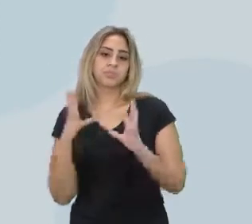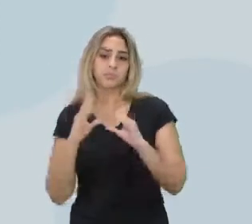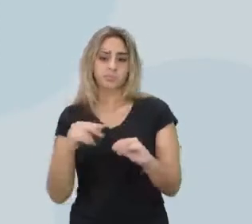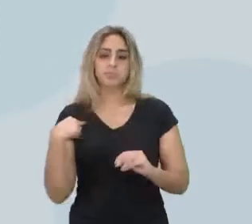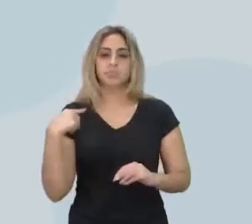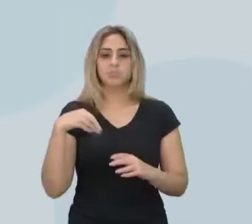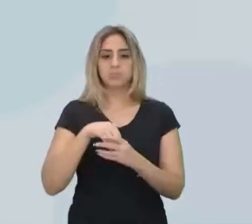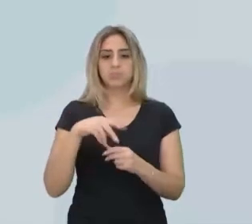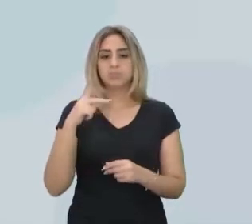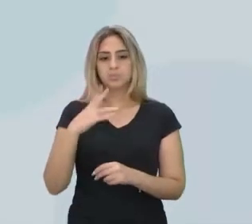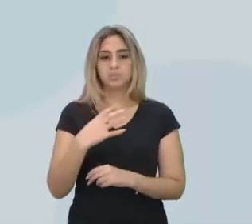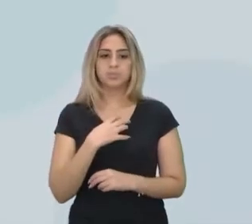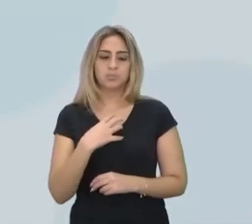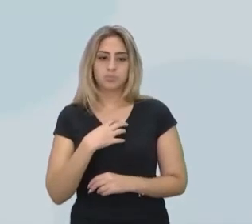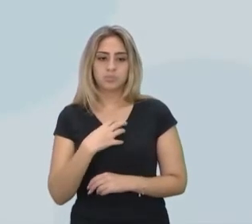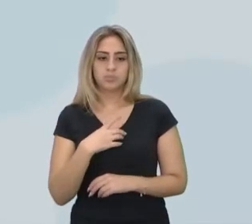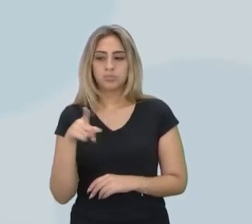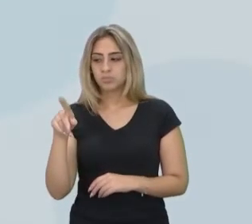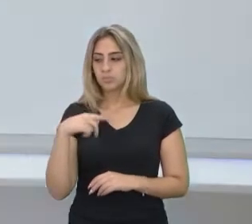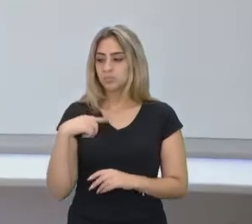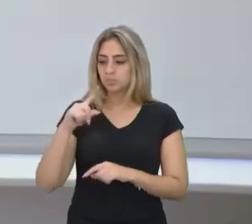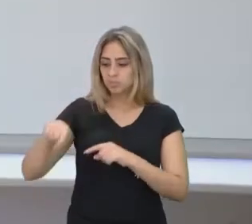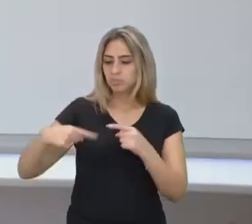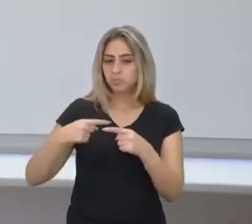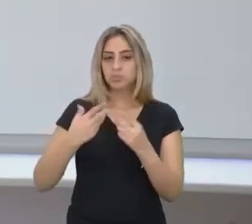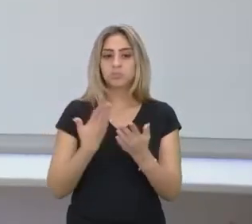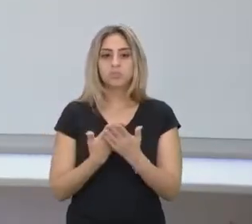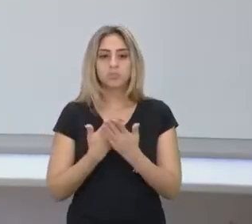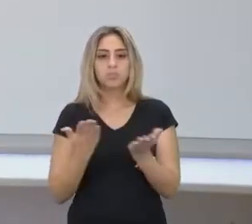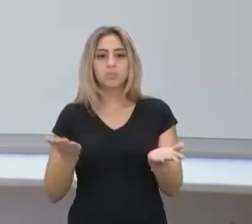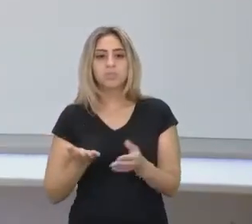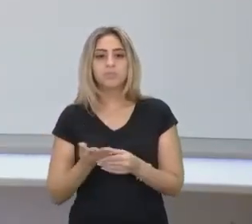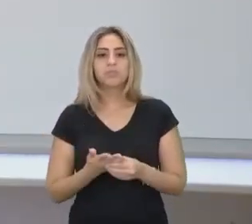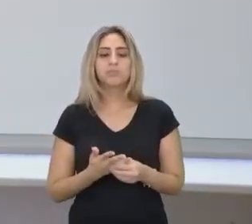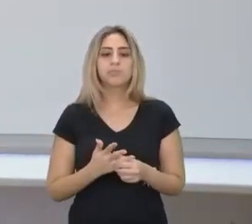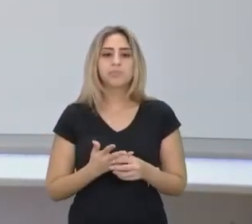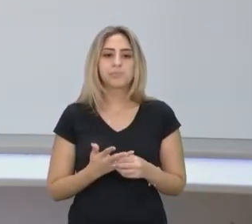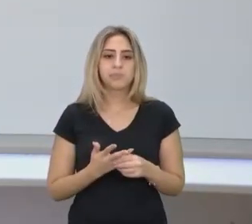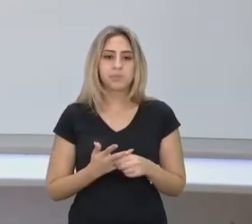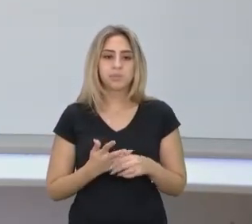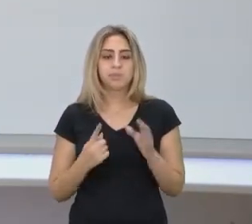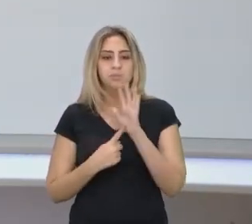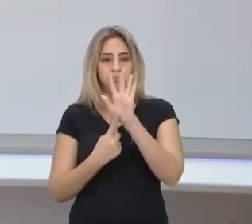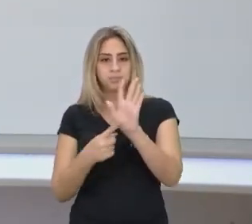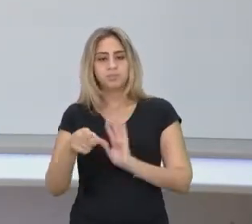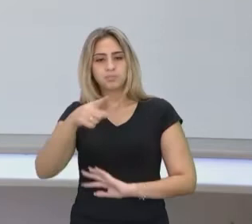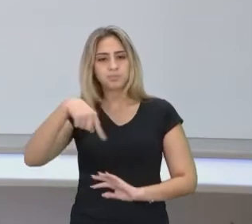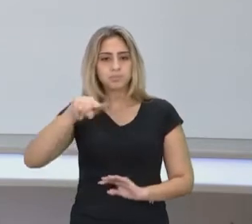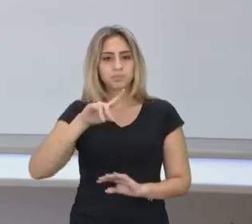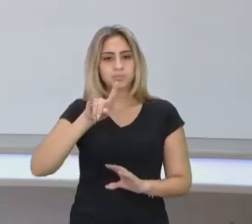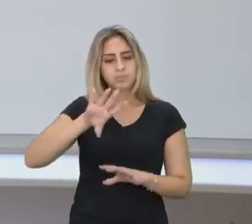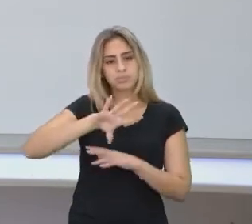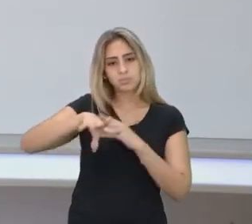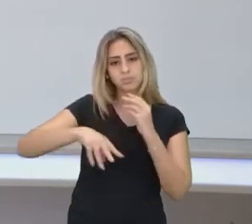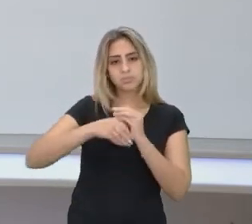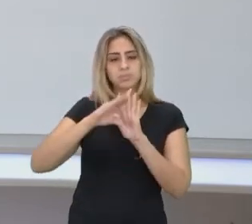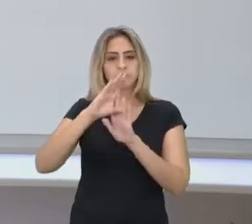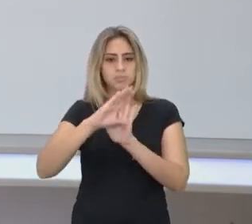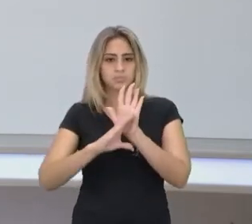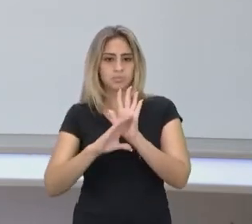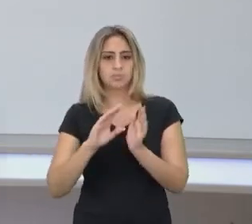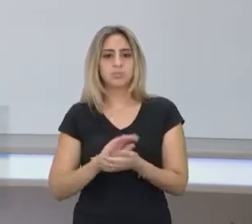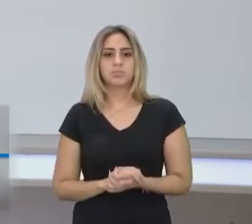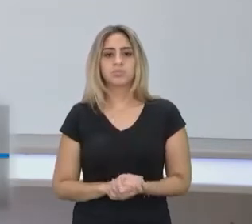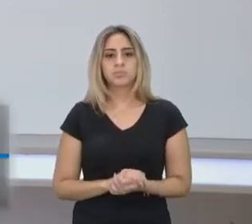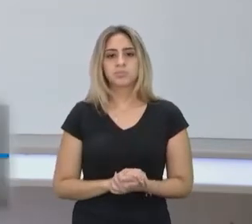as suas formas. O objetivo da aula de hoje é apresentar para vocês esse componente curricular,